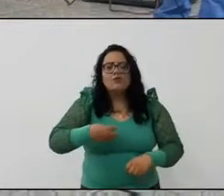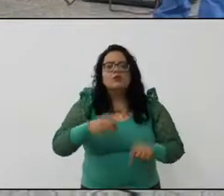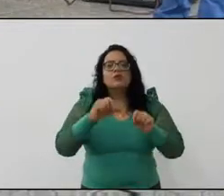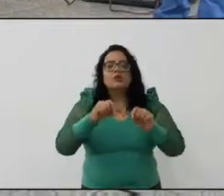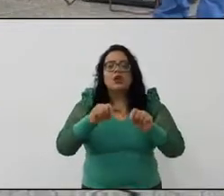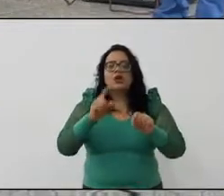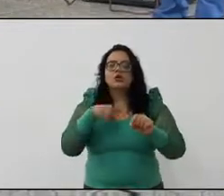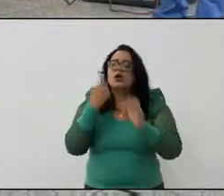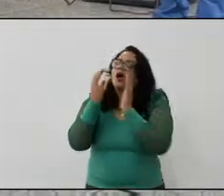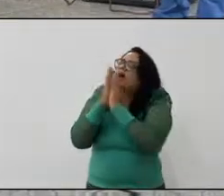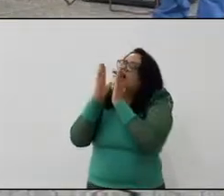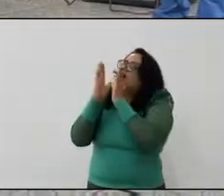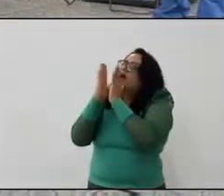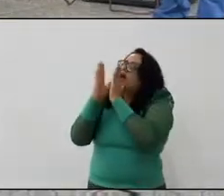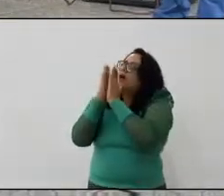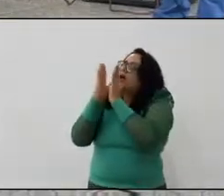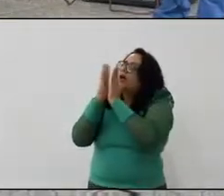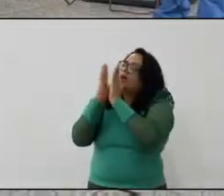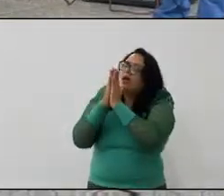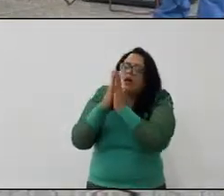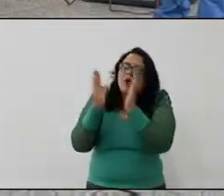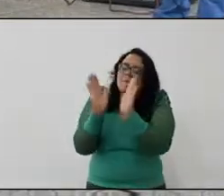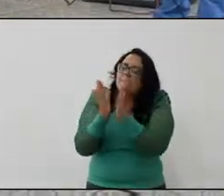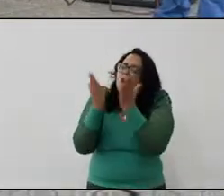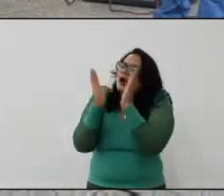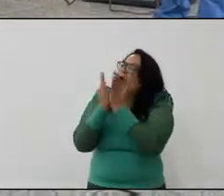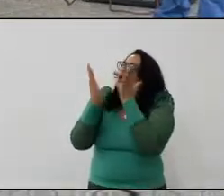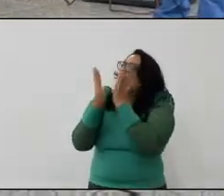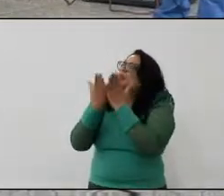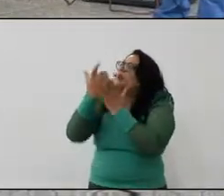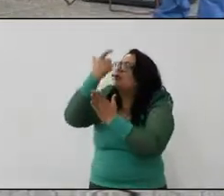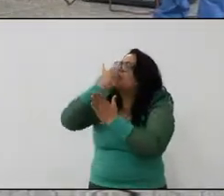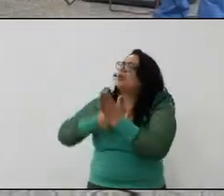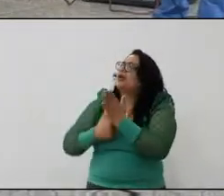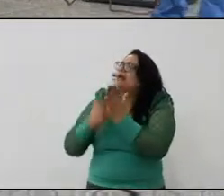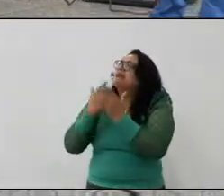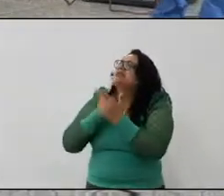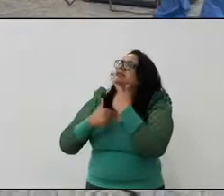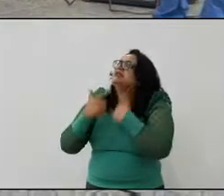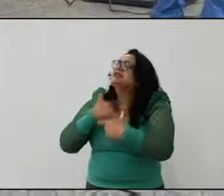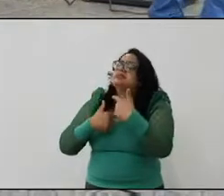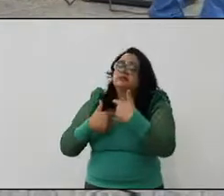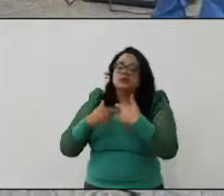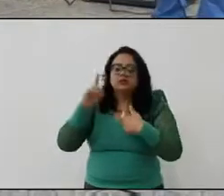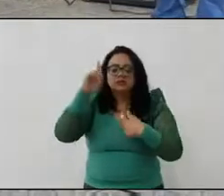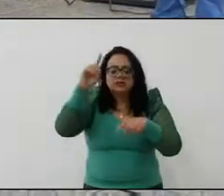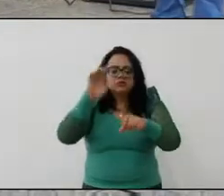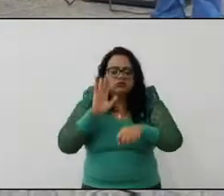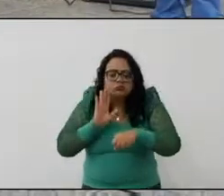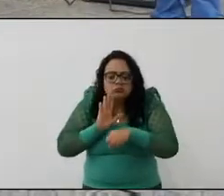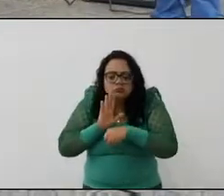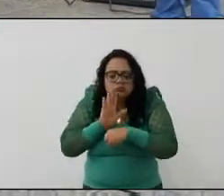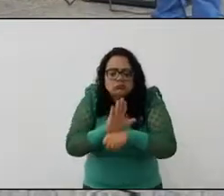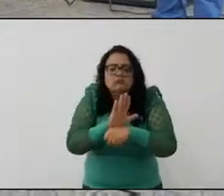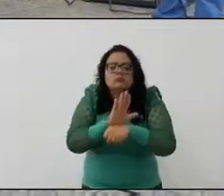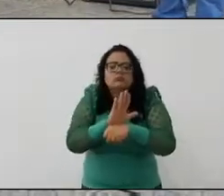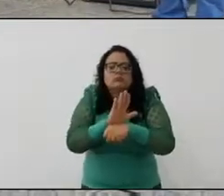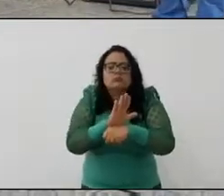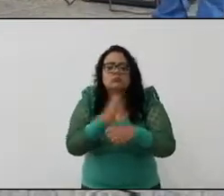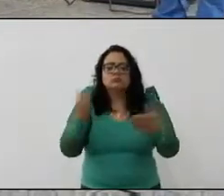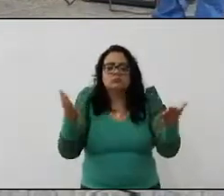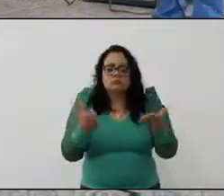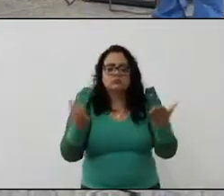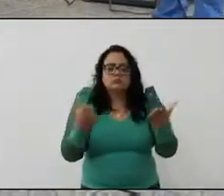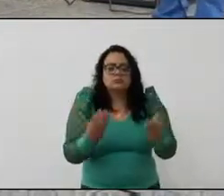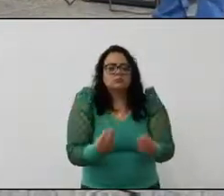clamam, os pobres, os necessitados. Ó Deus, venha nos ajudar nesta noite,